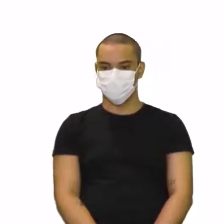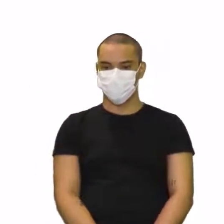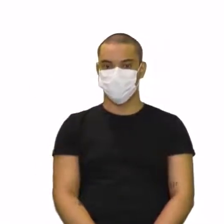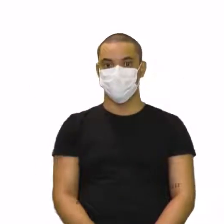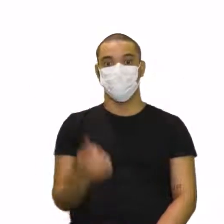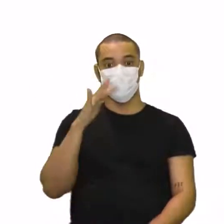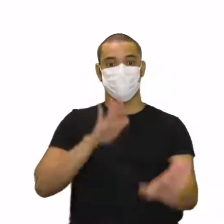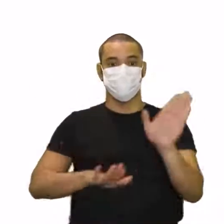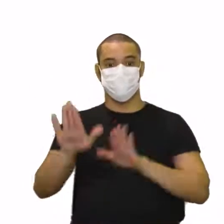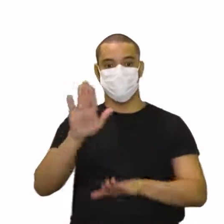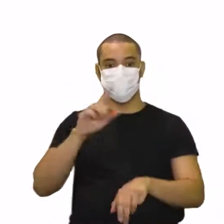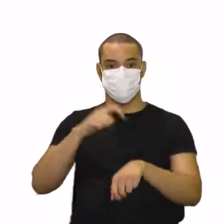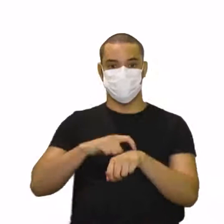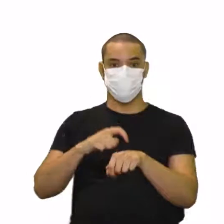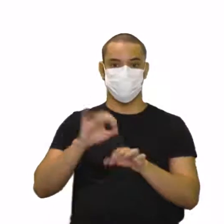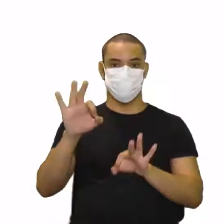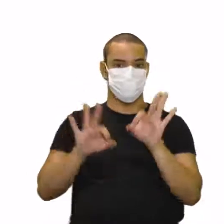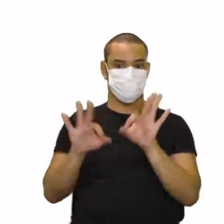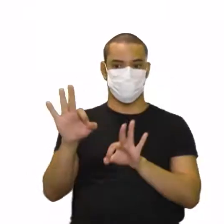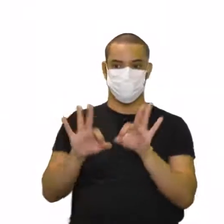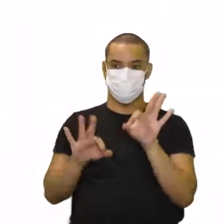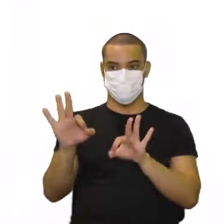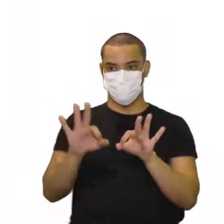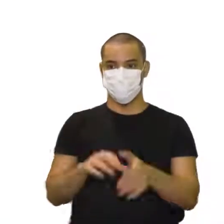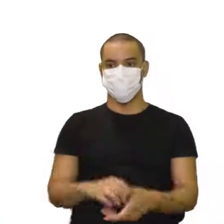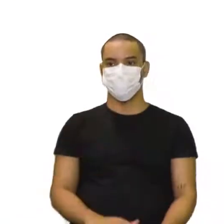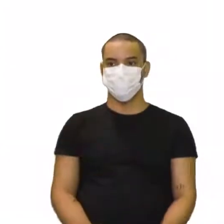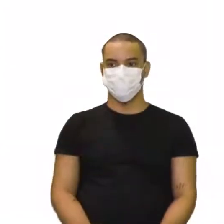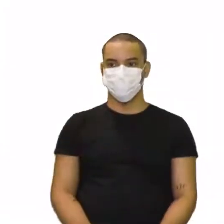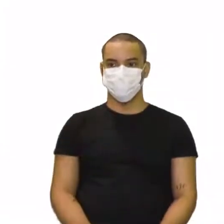cuidado na organização máxima aí que vocês vão fazer.